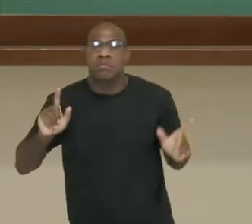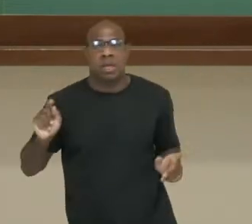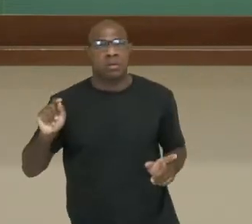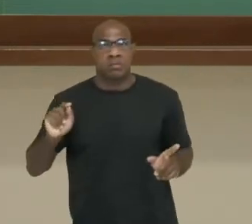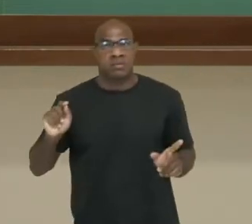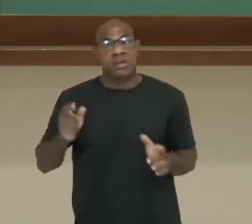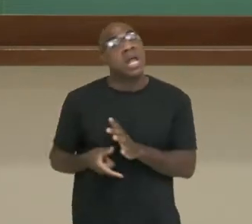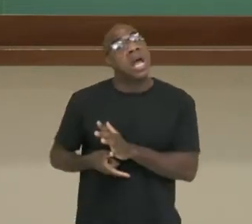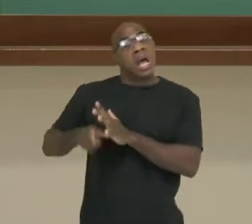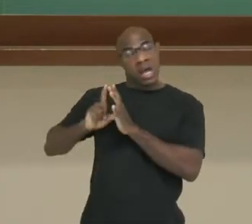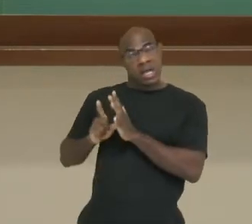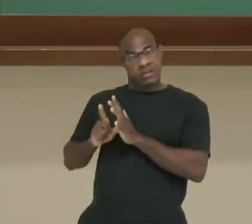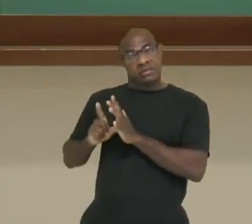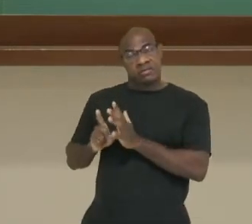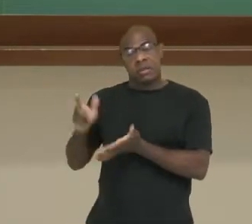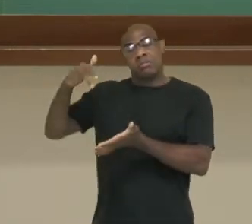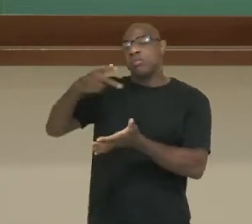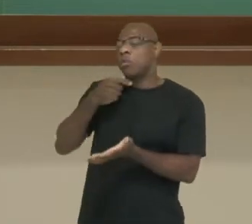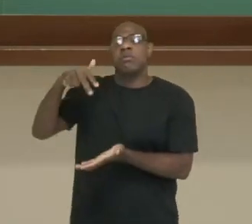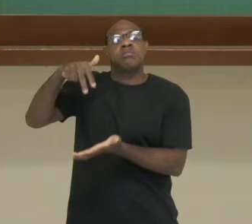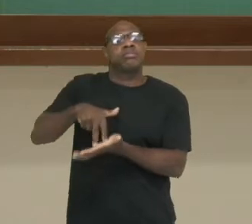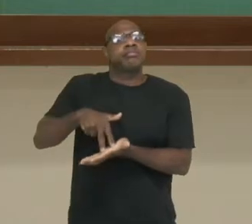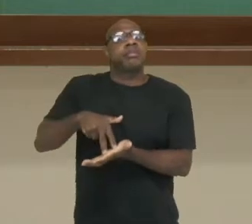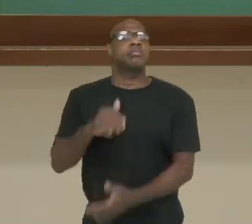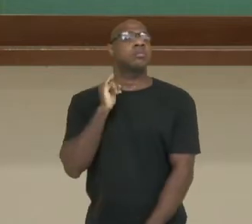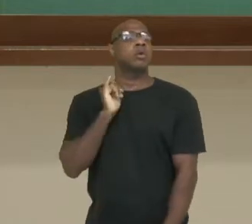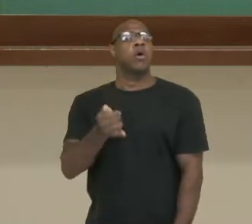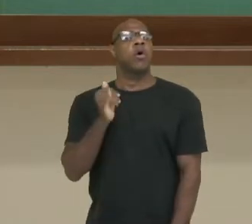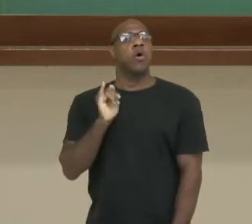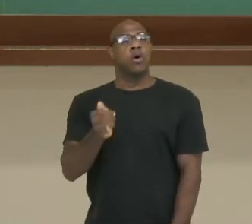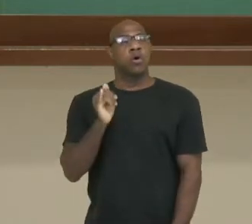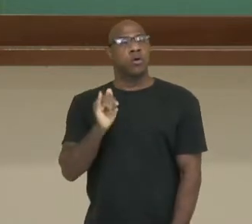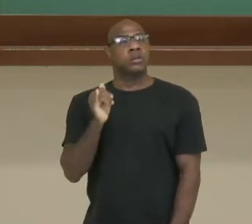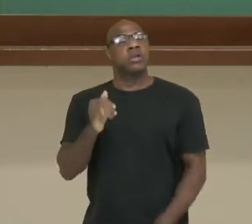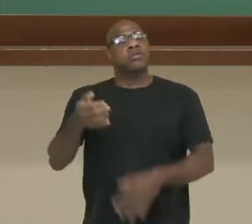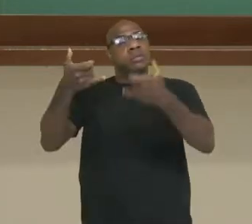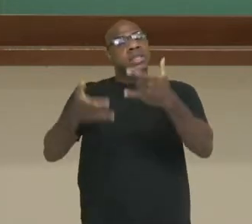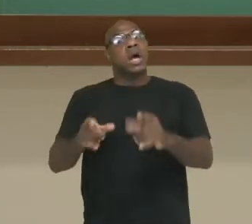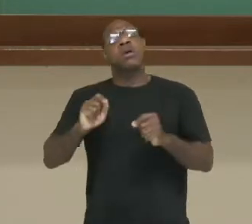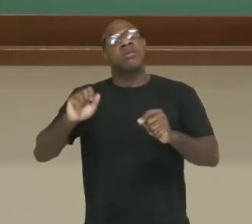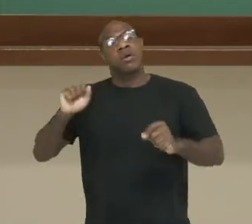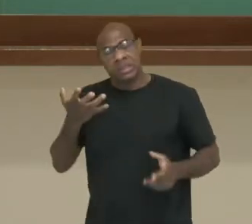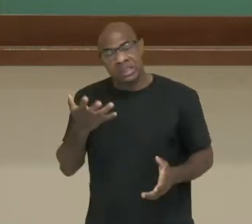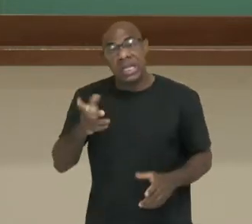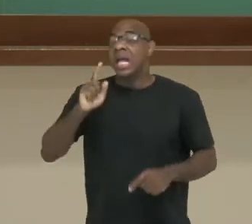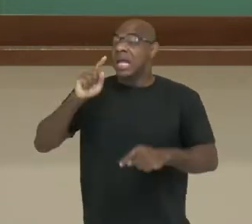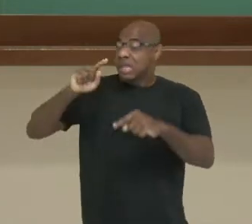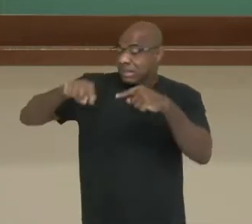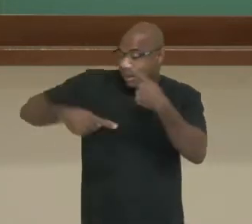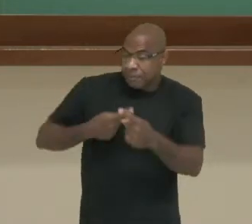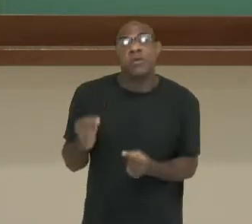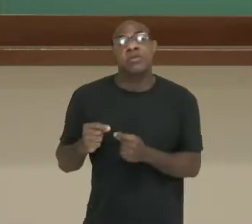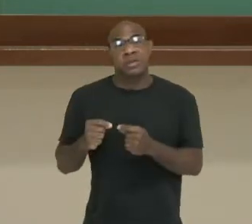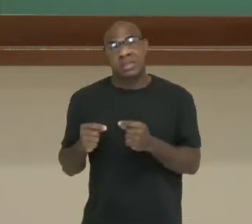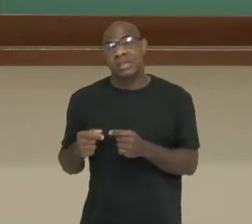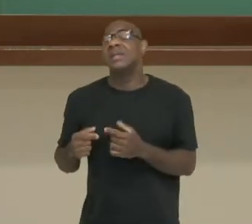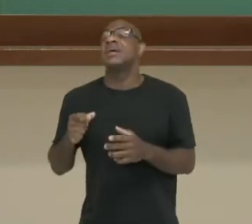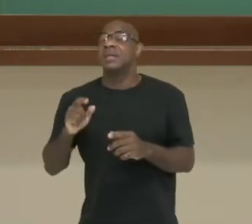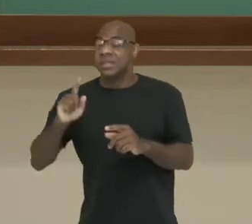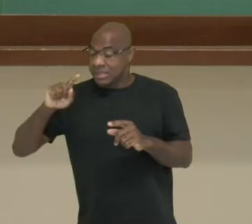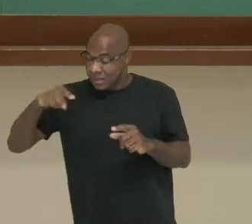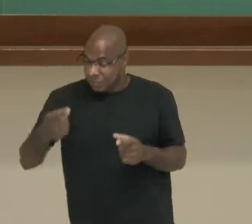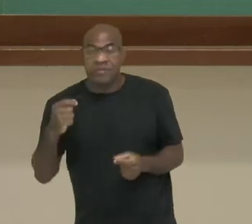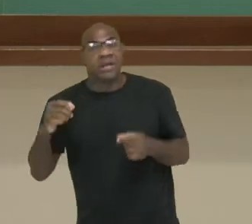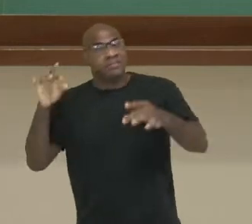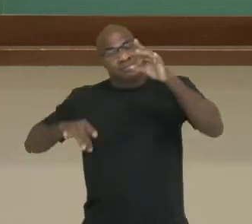acontecendo. Né? Vai ter um teatro que o tempo todo que está acontecendo essa ação, você vai estar sendo alertado do que está